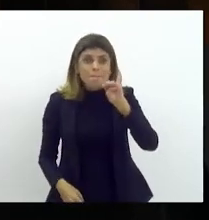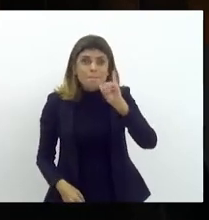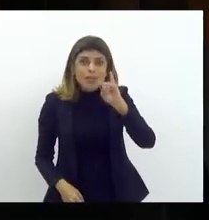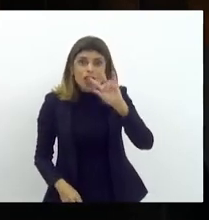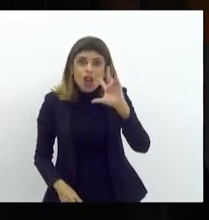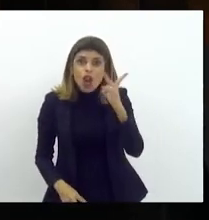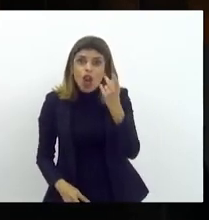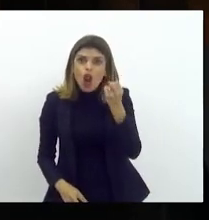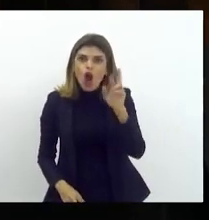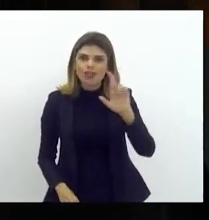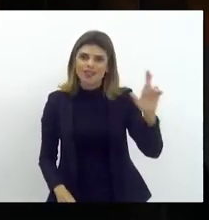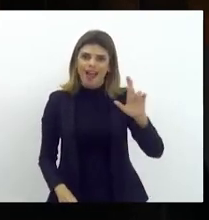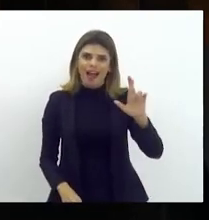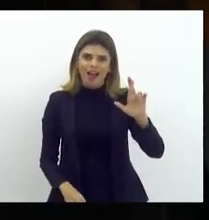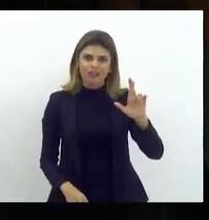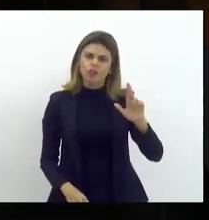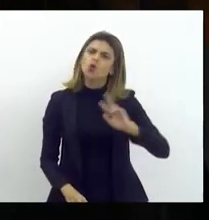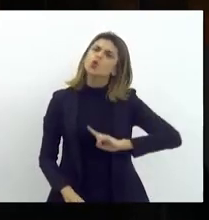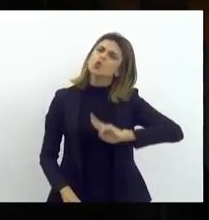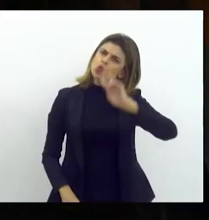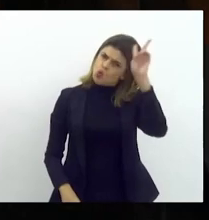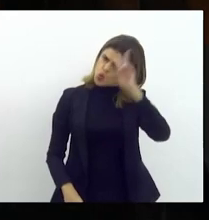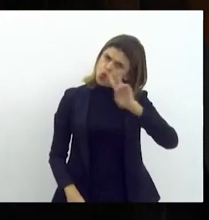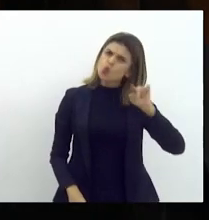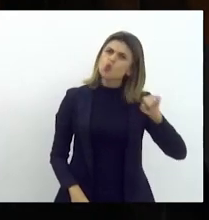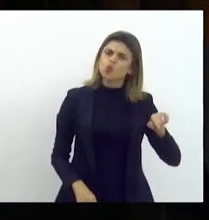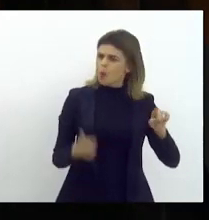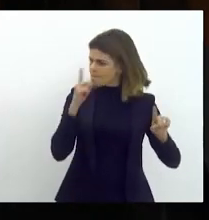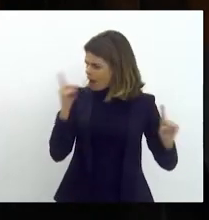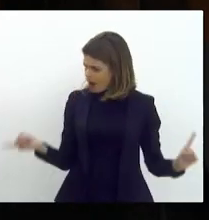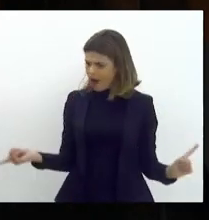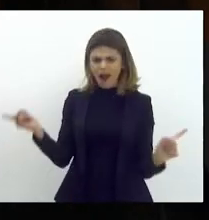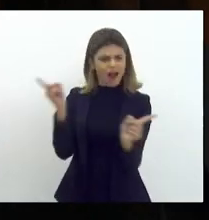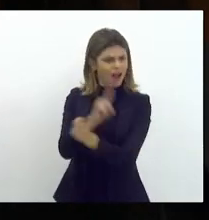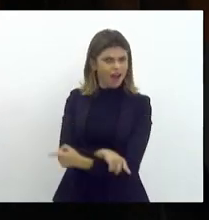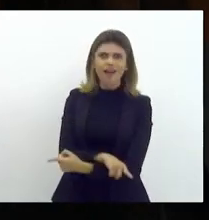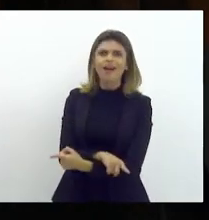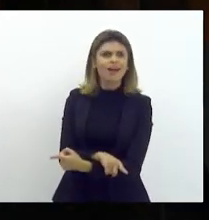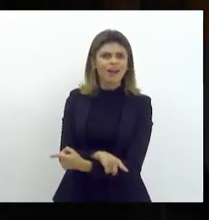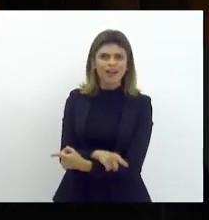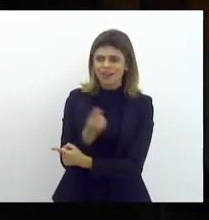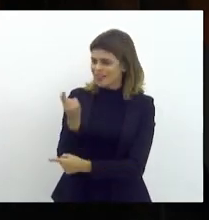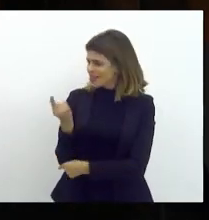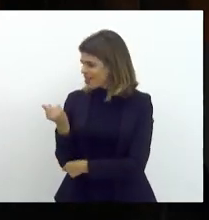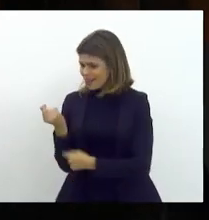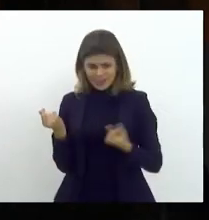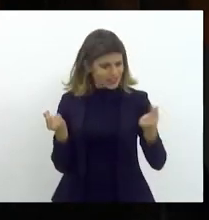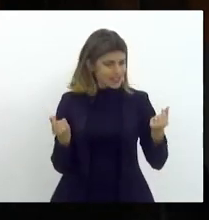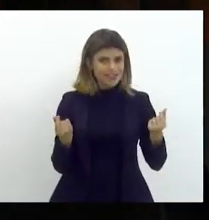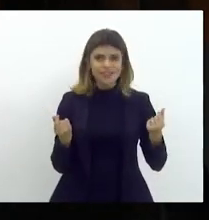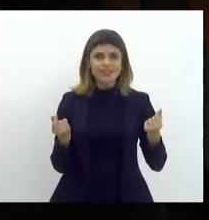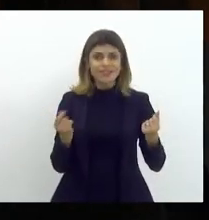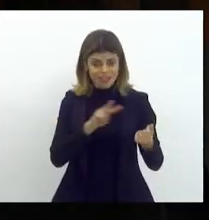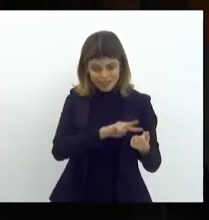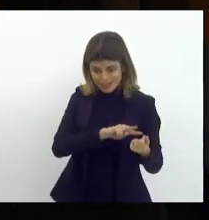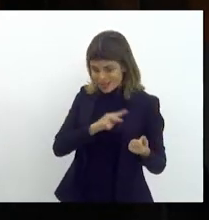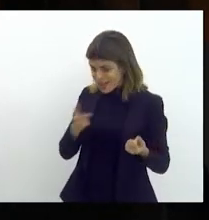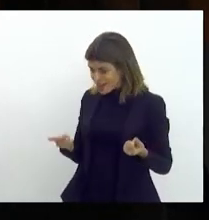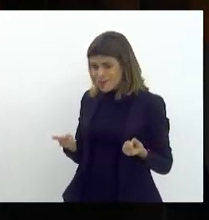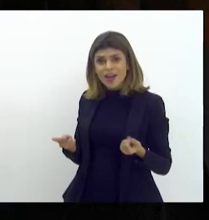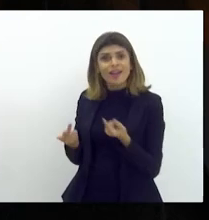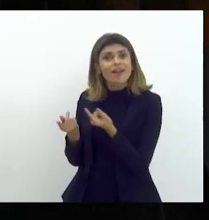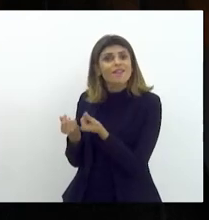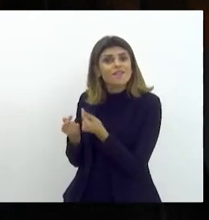de reais Essa é a inversão da teoria da transferência de renda